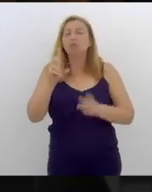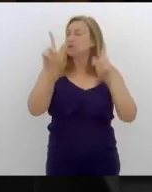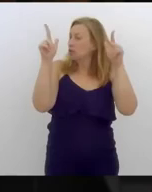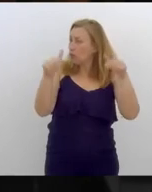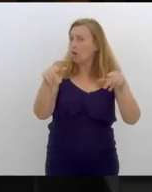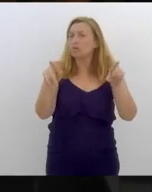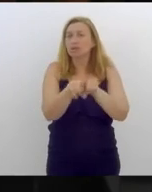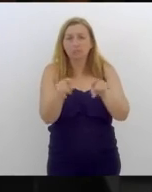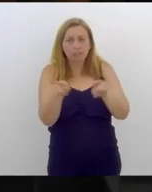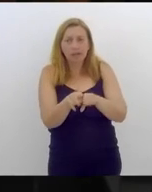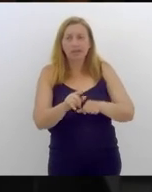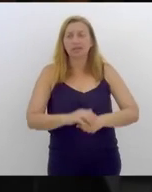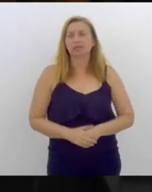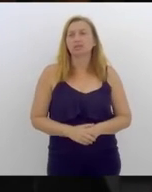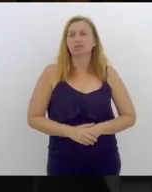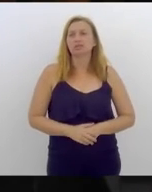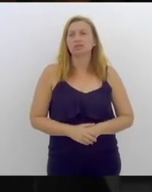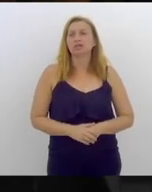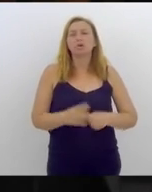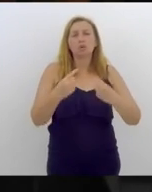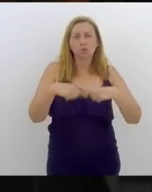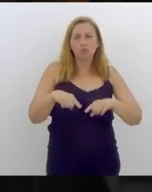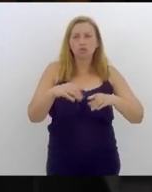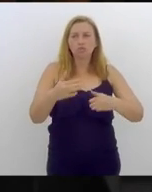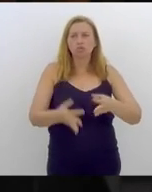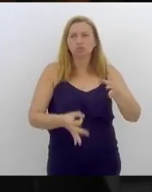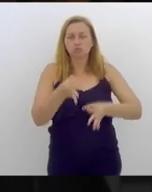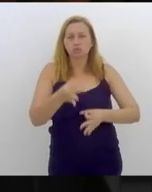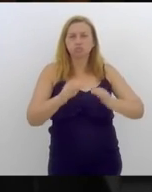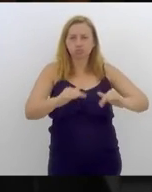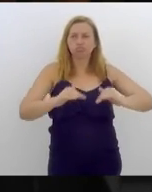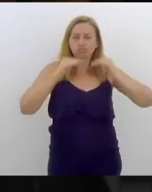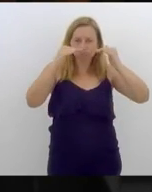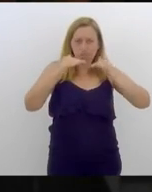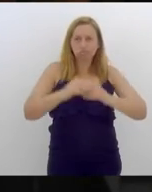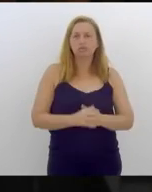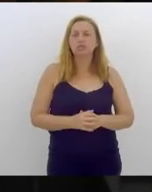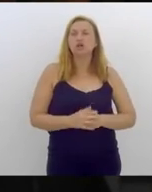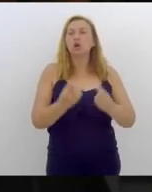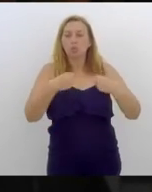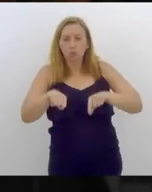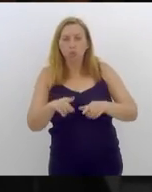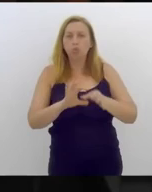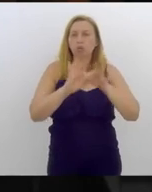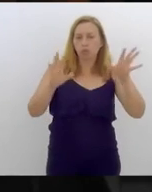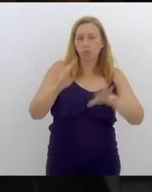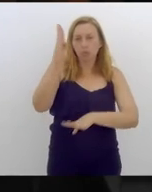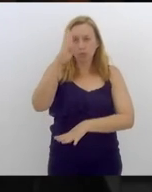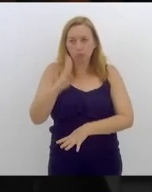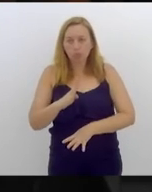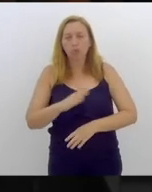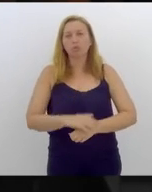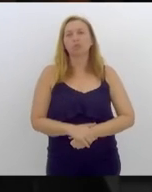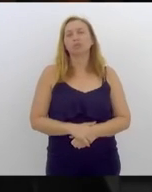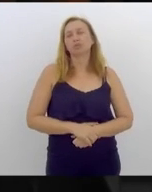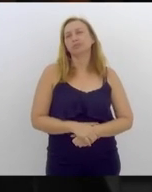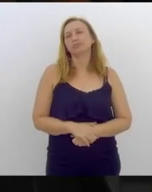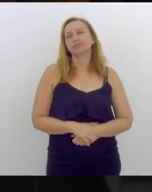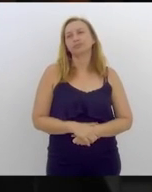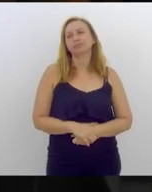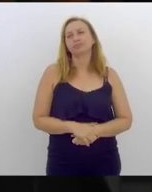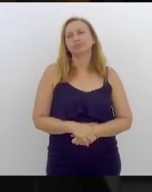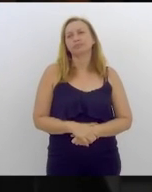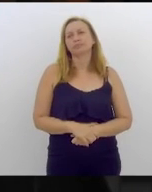atentou o tempo todo contra o Supremo conspirou contra a democracia contra o estado democrático de direito no Brasil